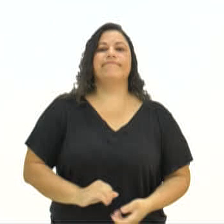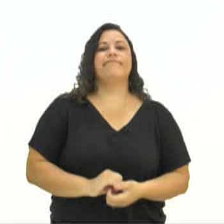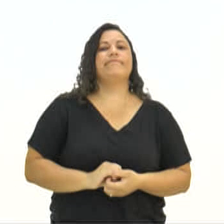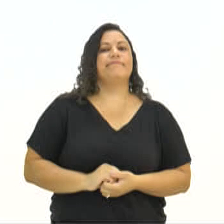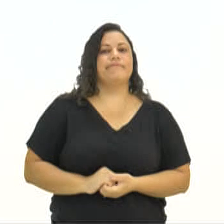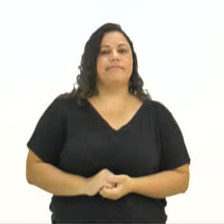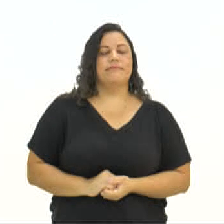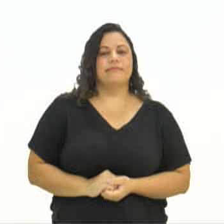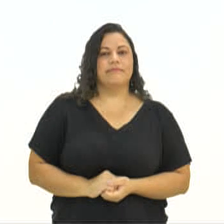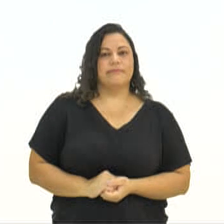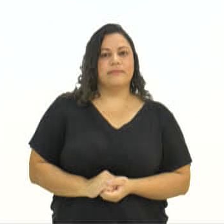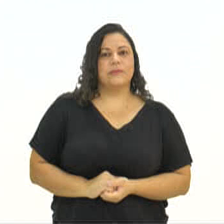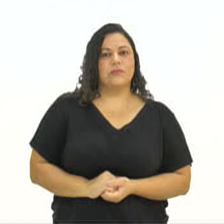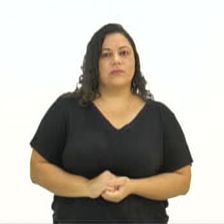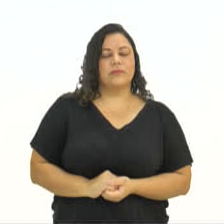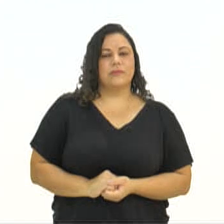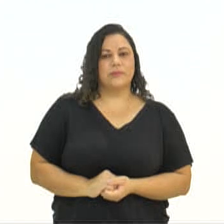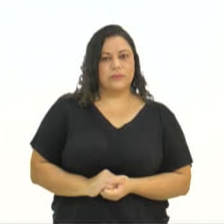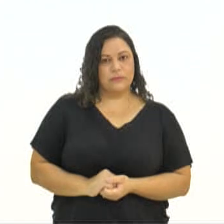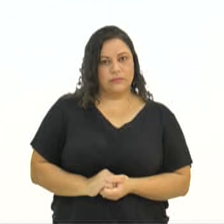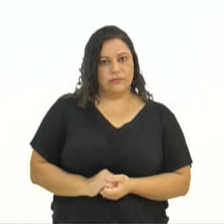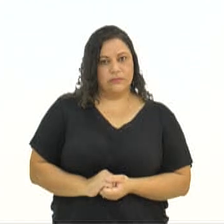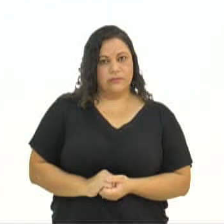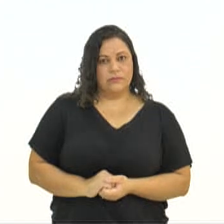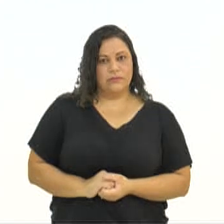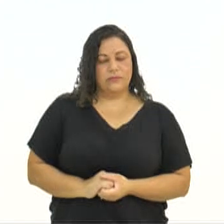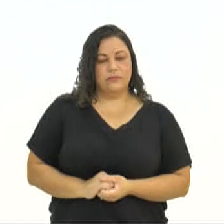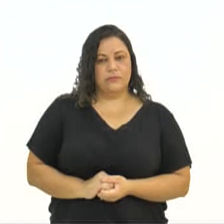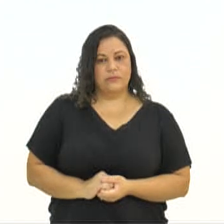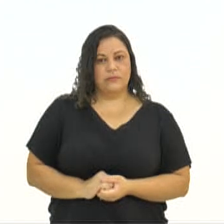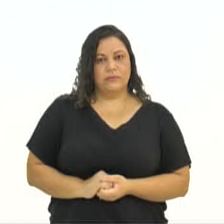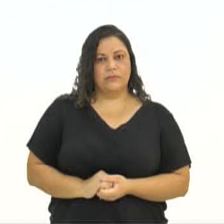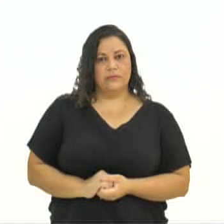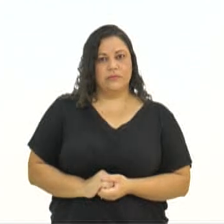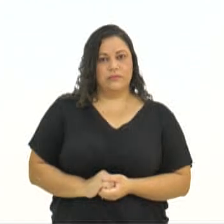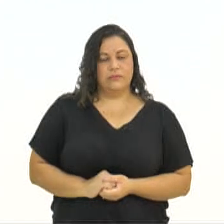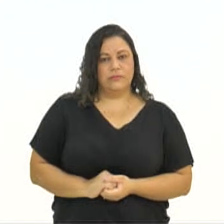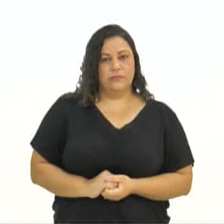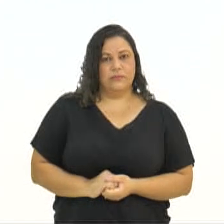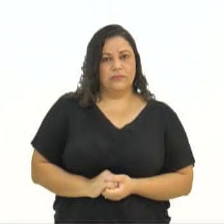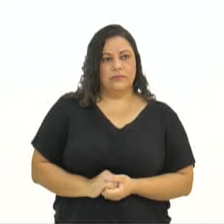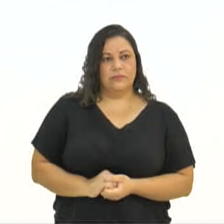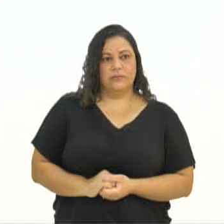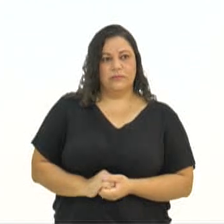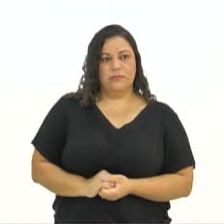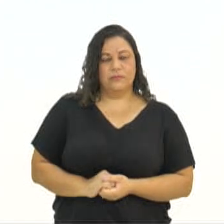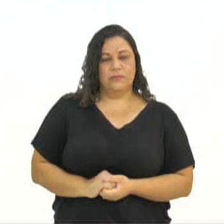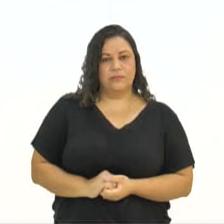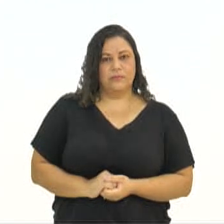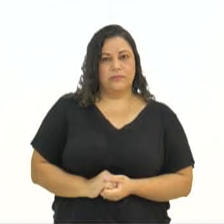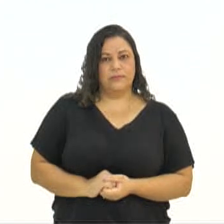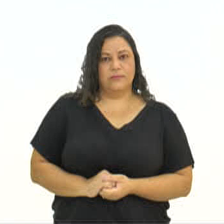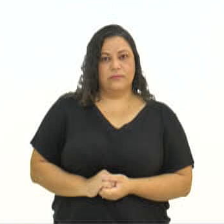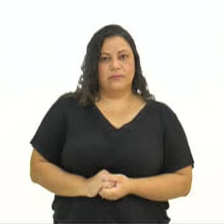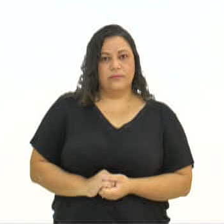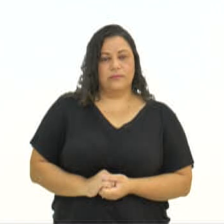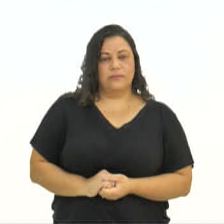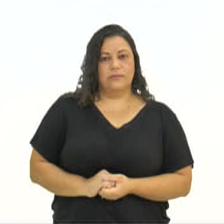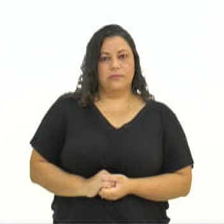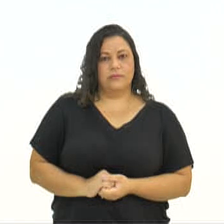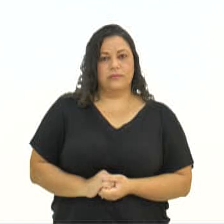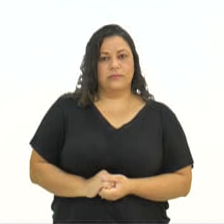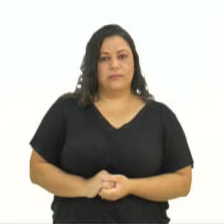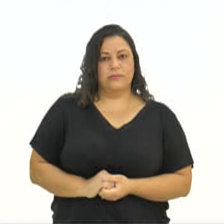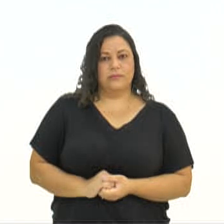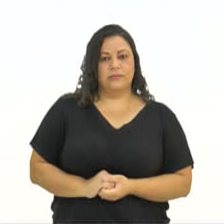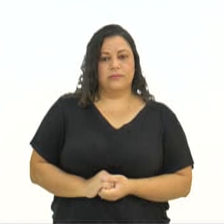o livro. E sempre se ha puesto sobre o tapete sobre que tan fiel pode ser a translação de uma